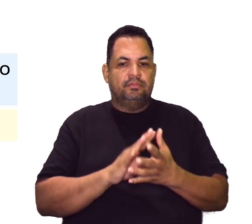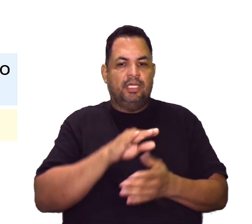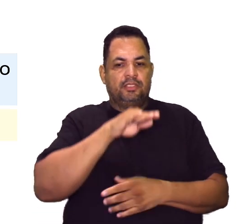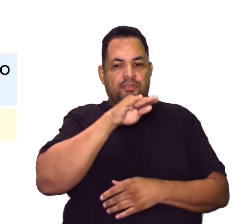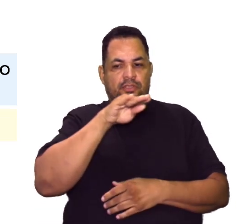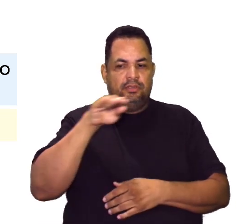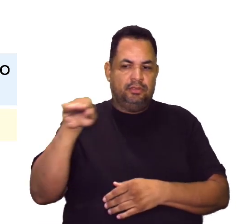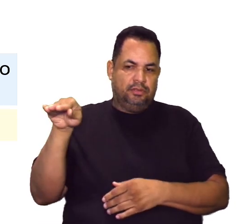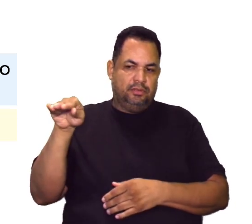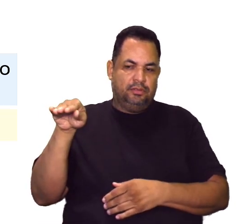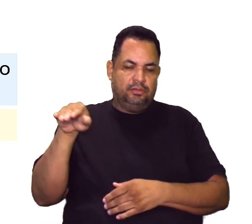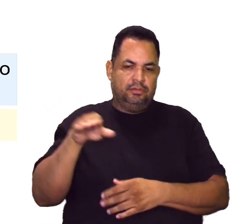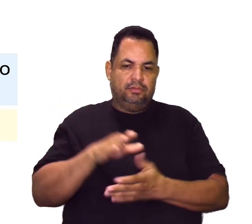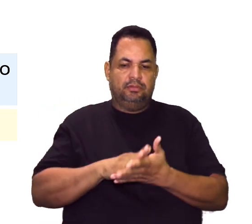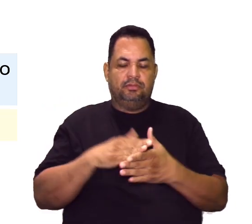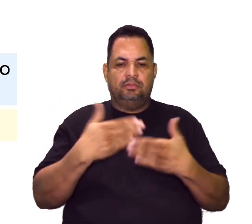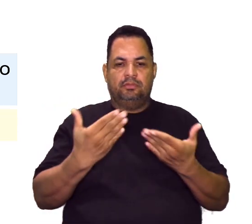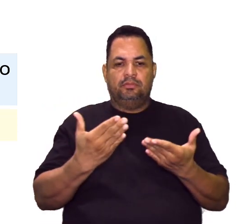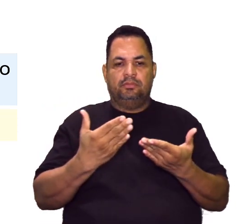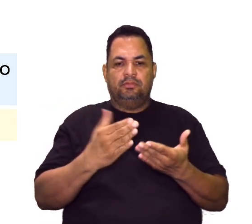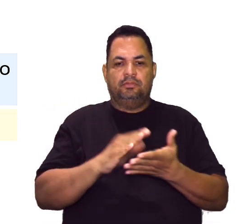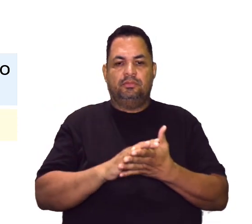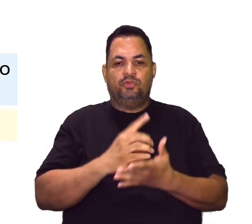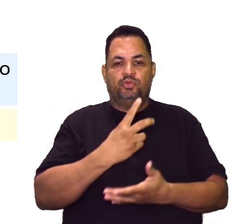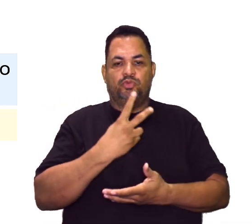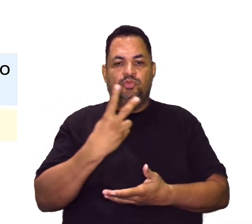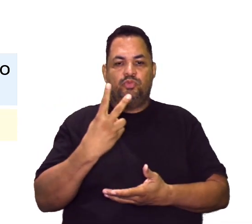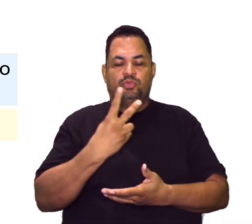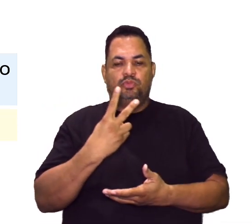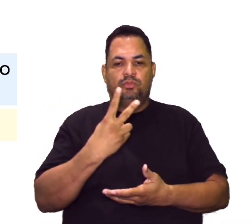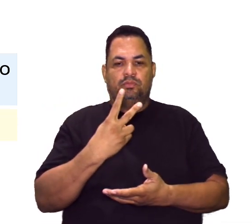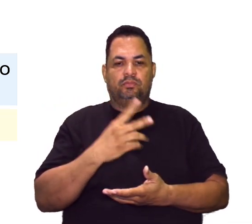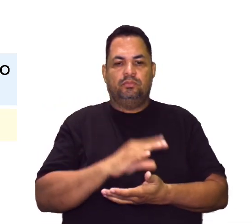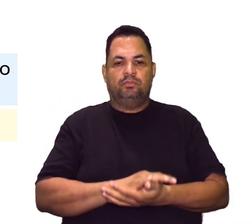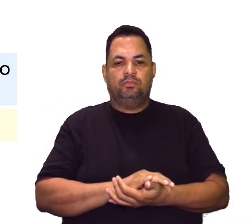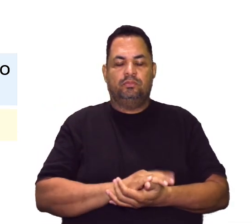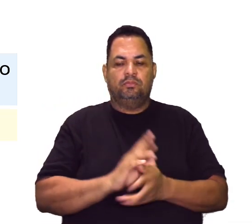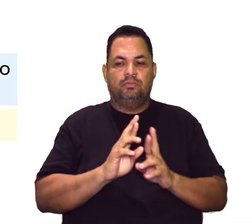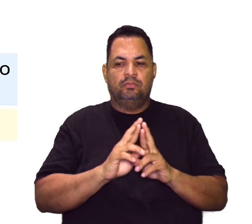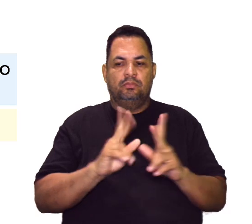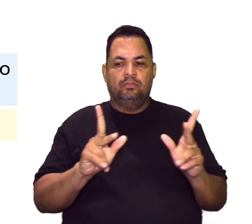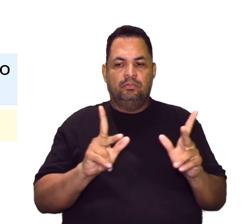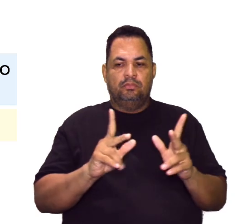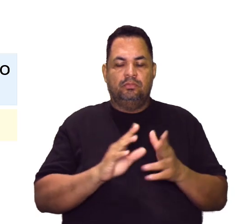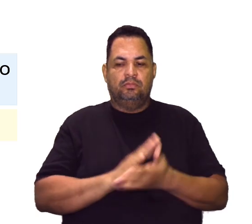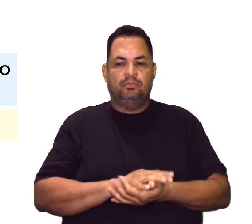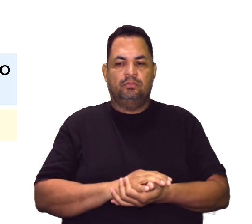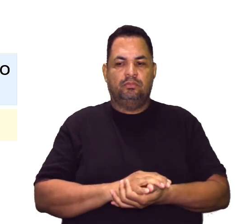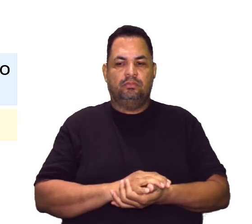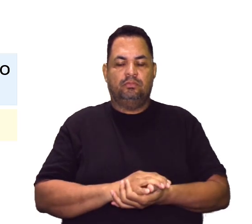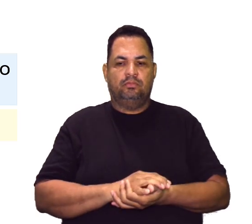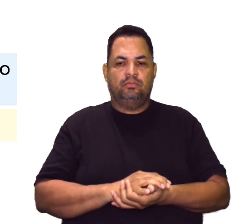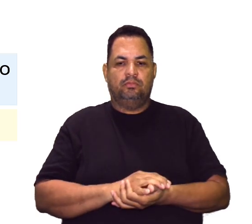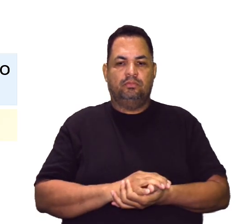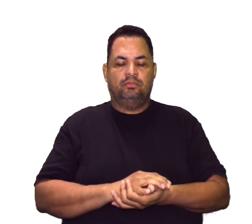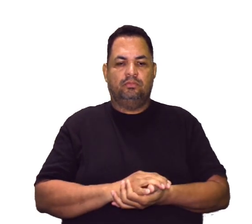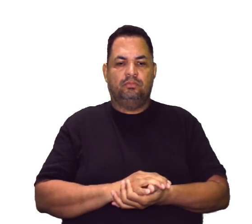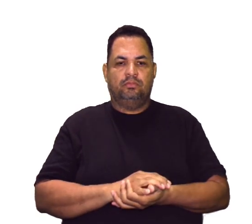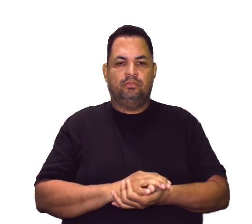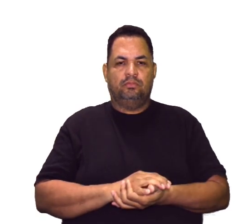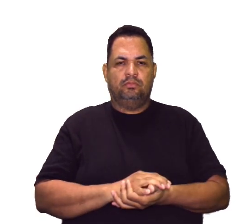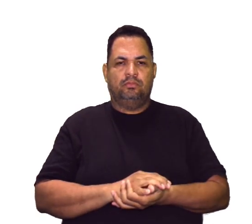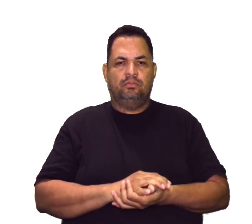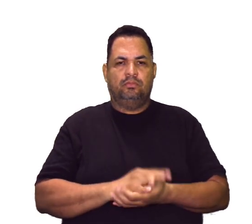dipolar. Quando fala dipolar é porque está representando polos diferentes, tá certo? E